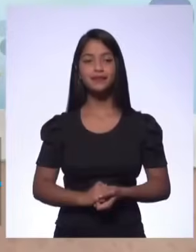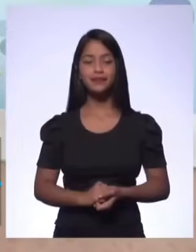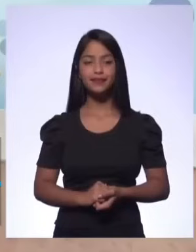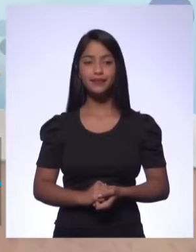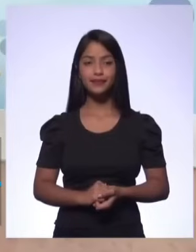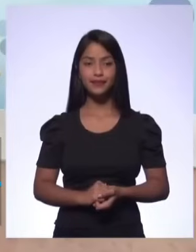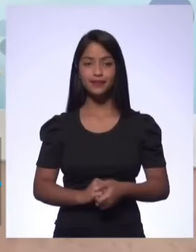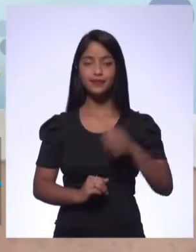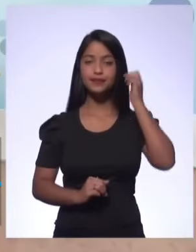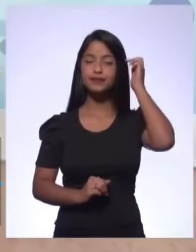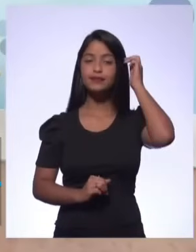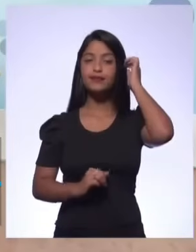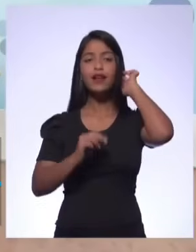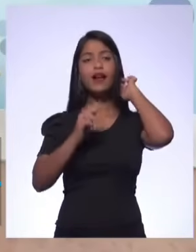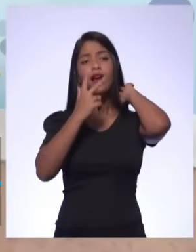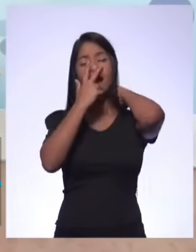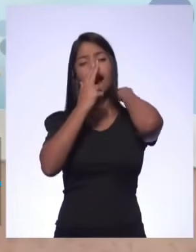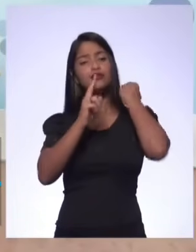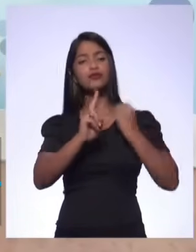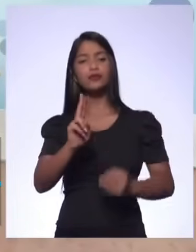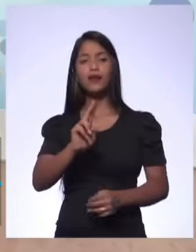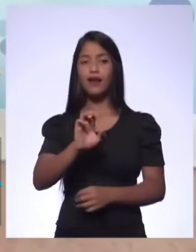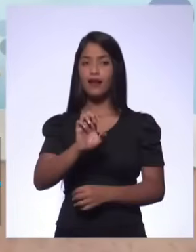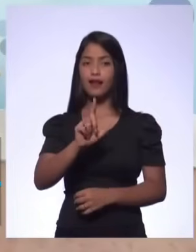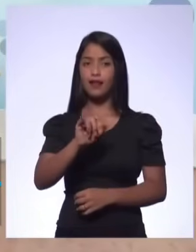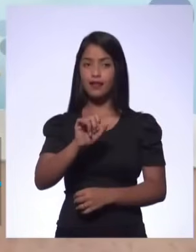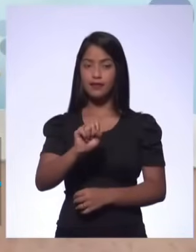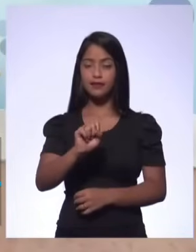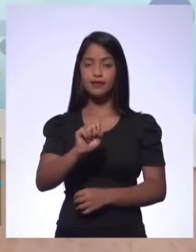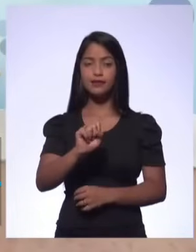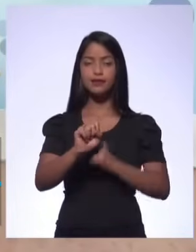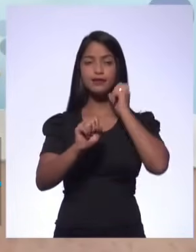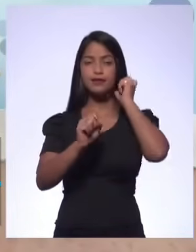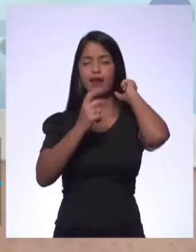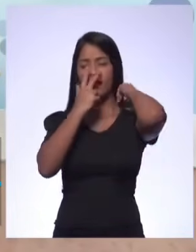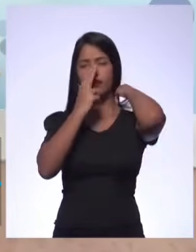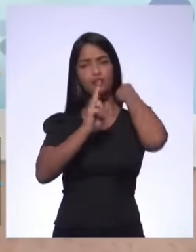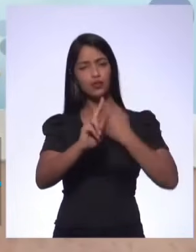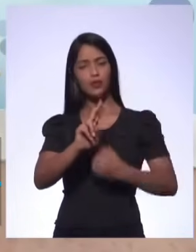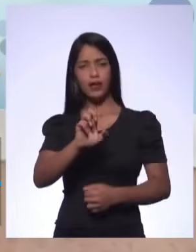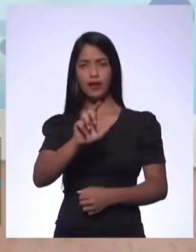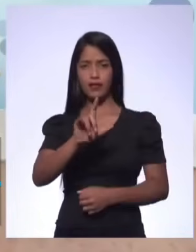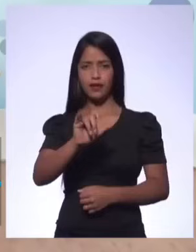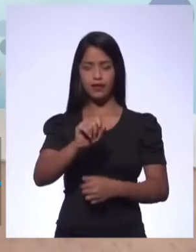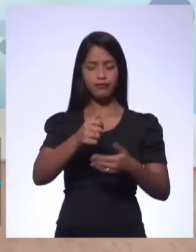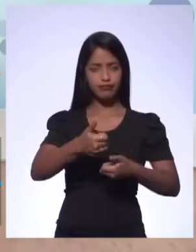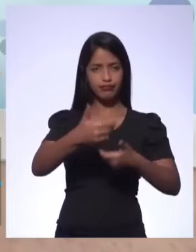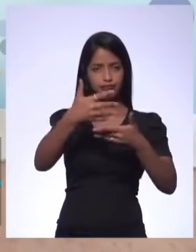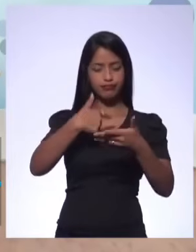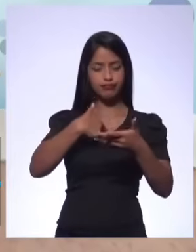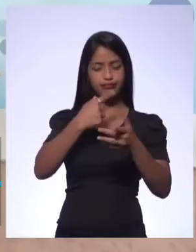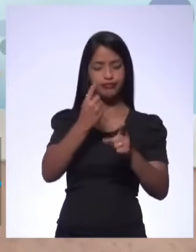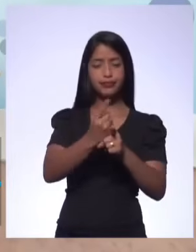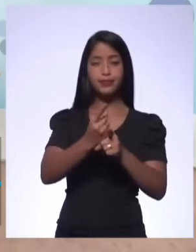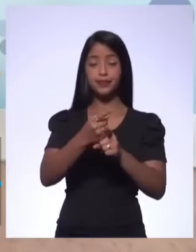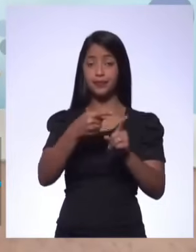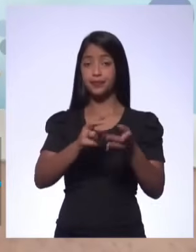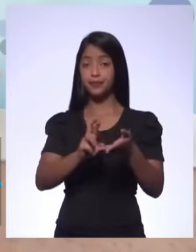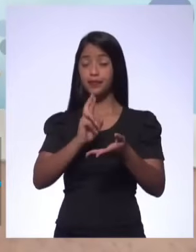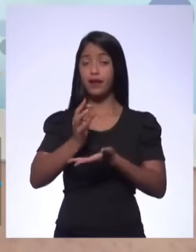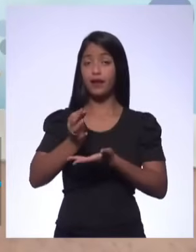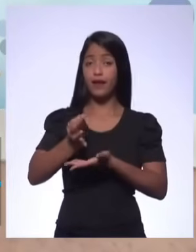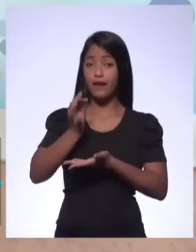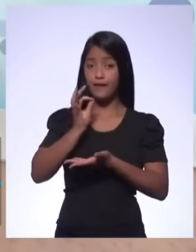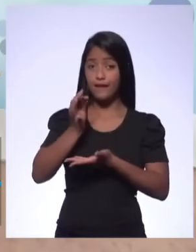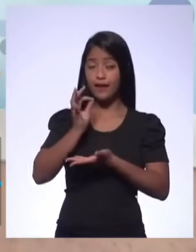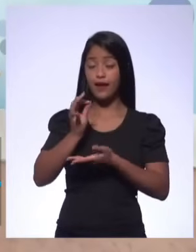Tinha uma do Eu acho sistema que é nervoso Elis central. Veloso, ou alguma coisa assim. Desculpa, pelo que deu para ler aqui é Elis Veloso. A cafeína é